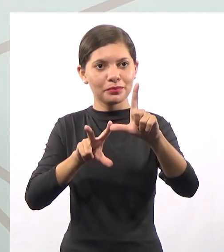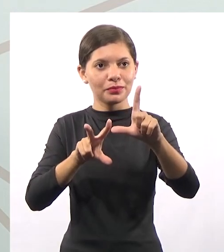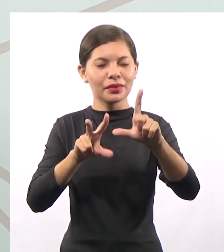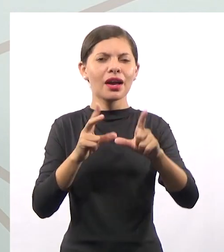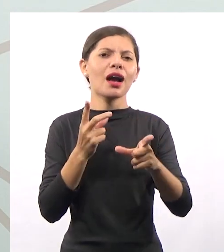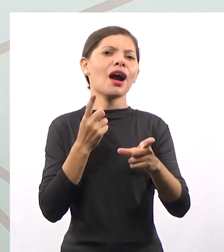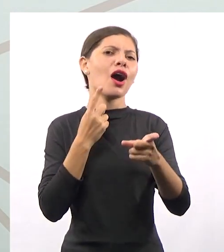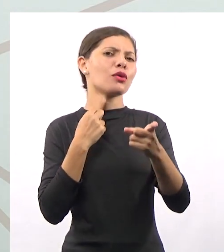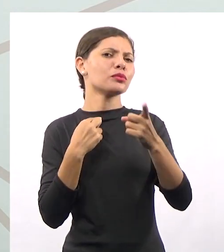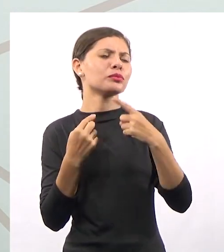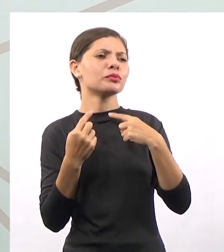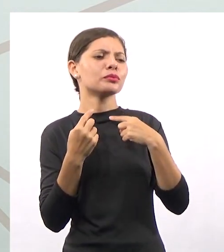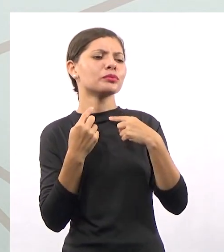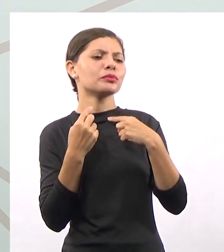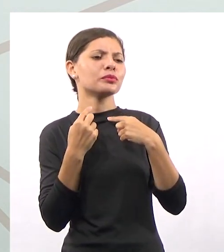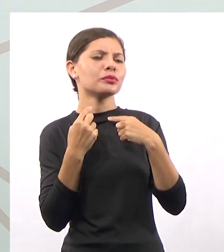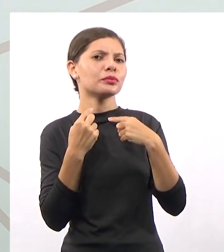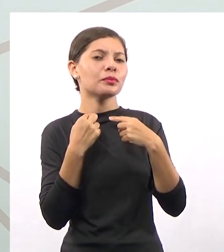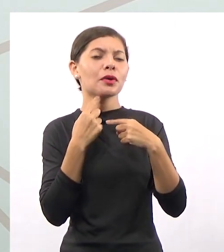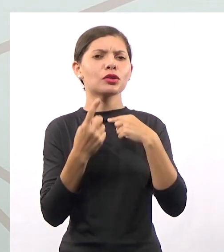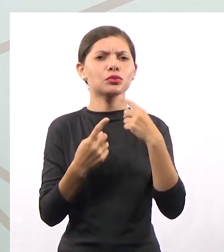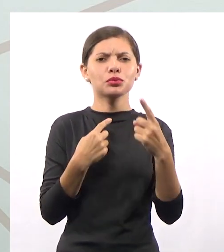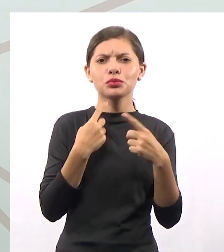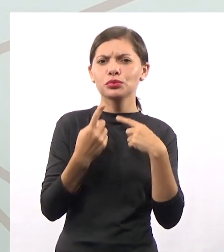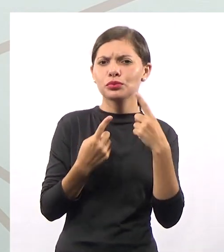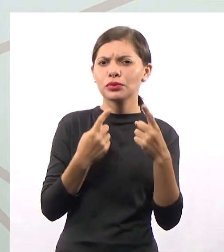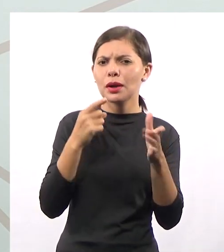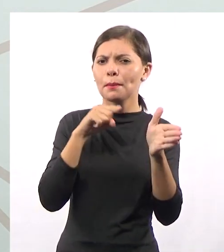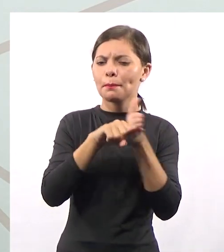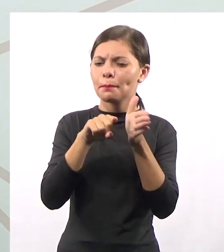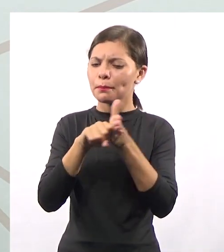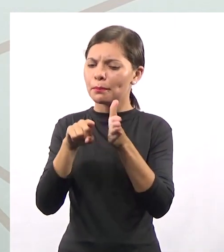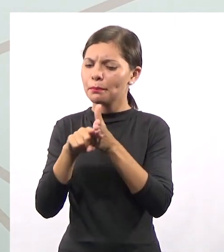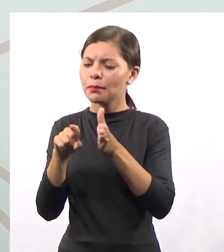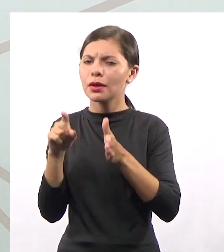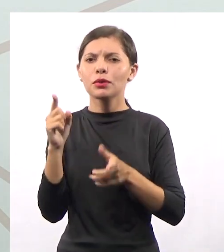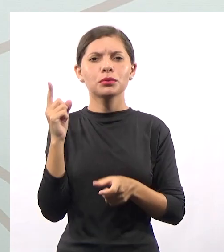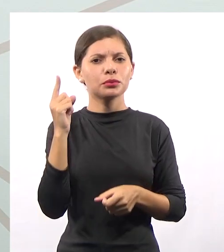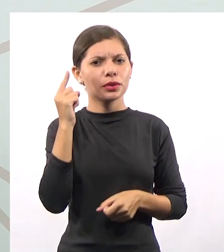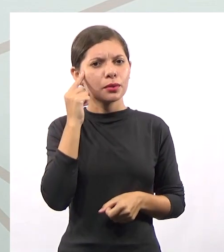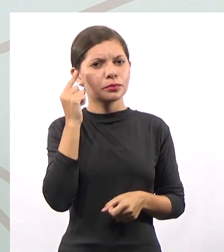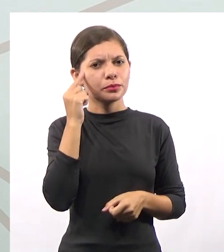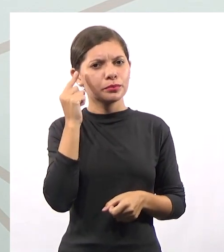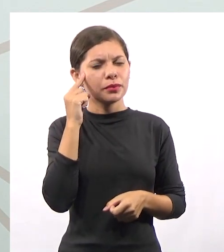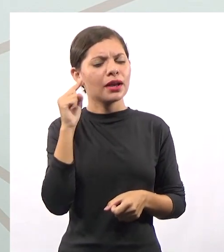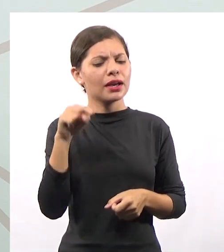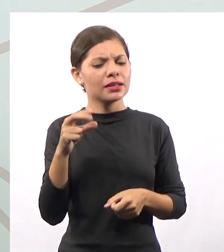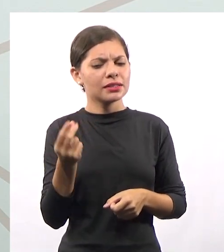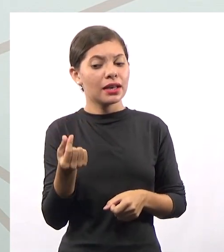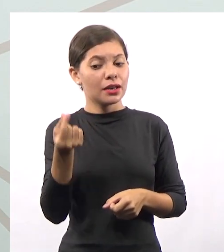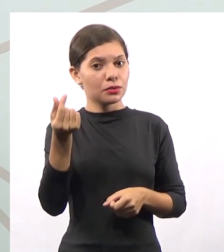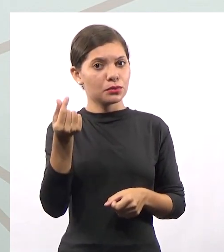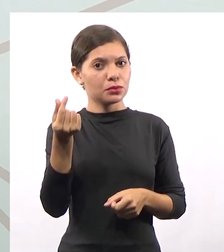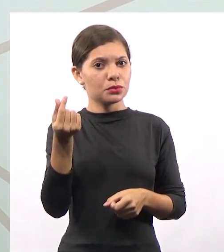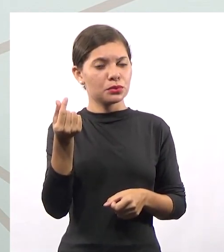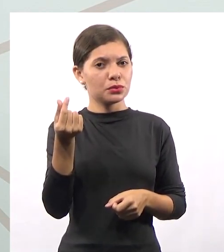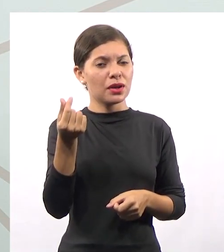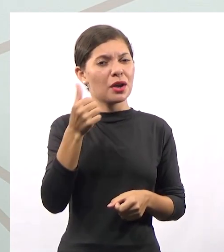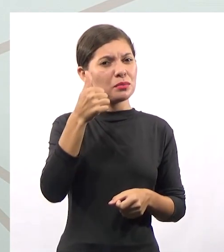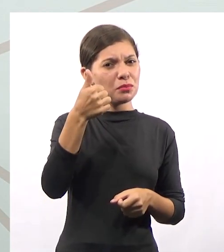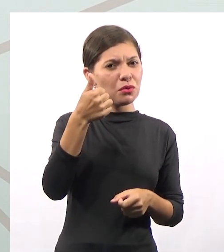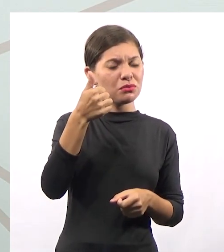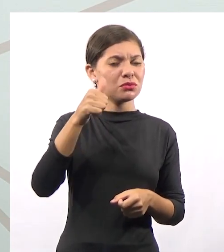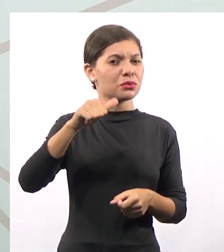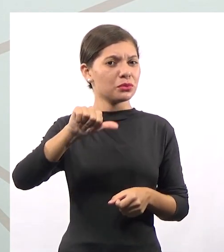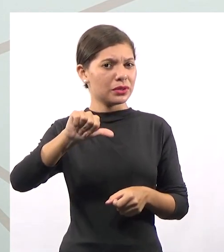Mas há uma dúvida e há uma pergunta que eu quero que fique aí na orelhinha de vocês. Esse recurso é